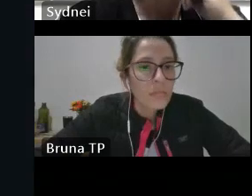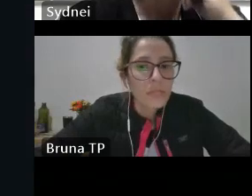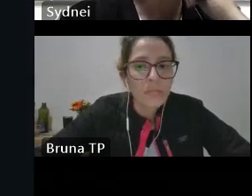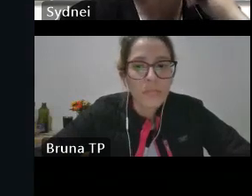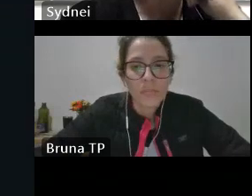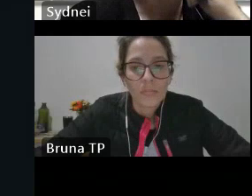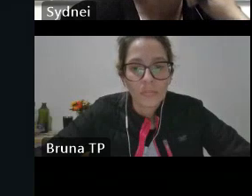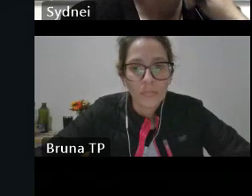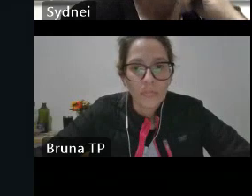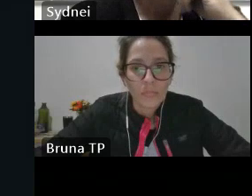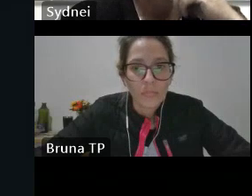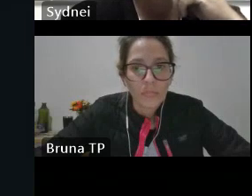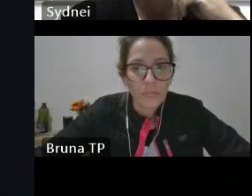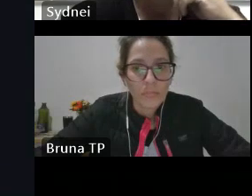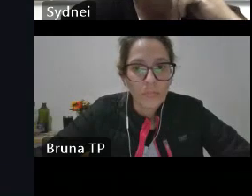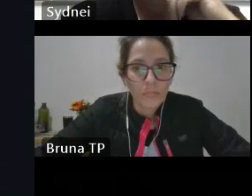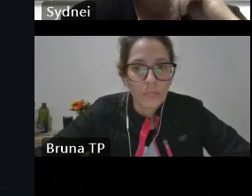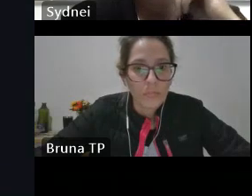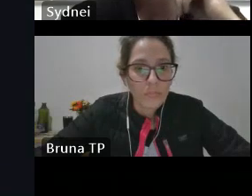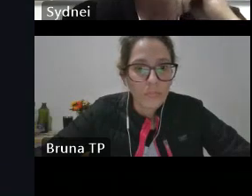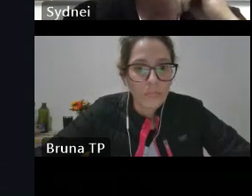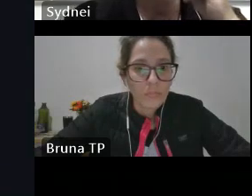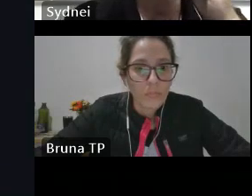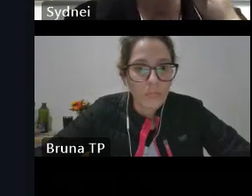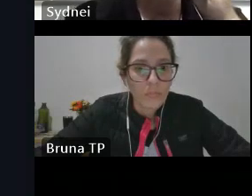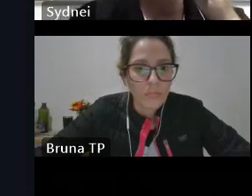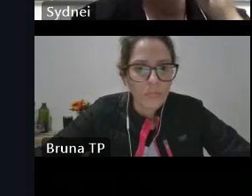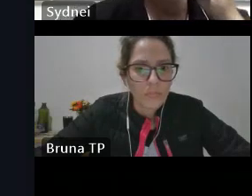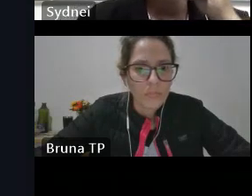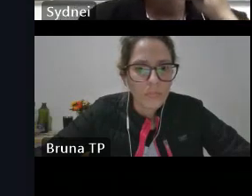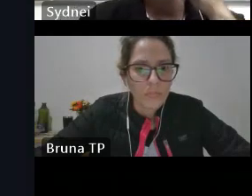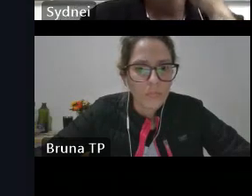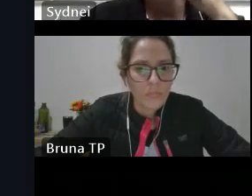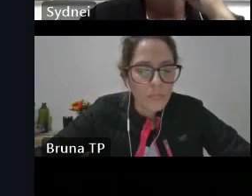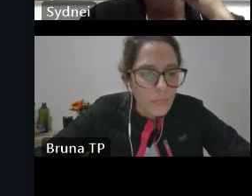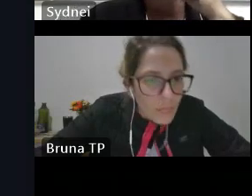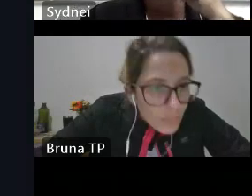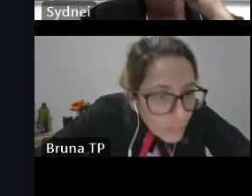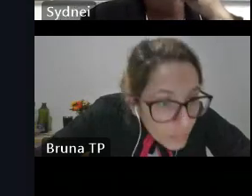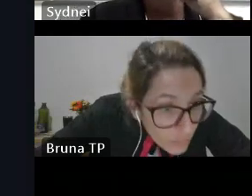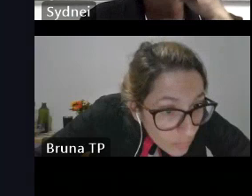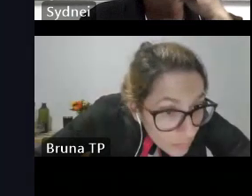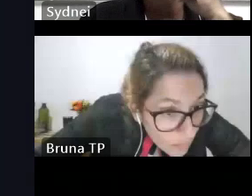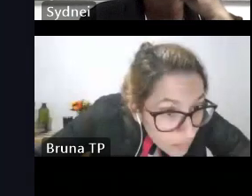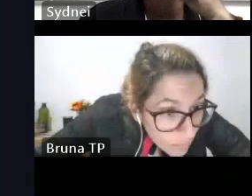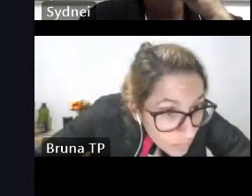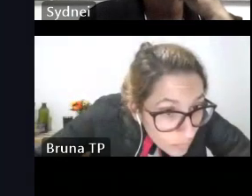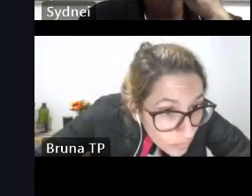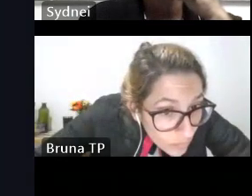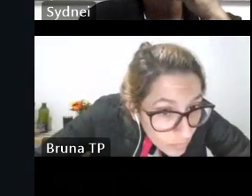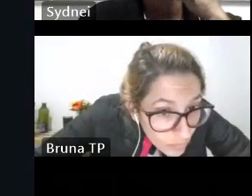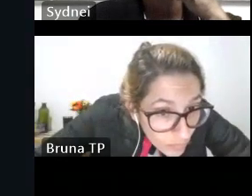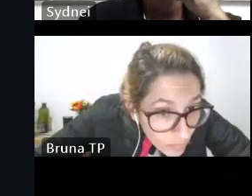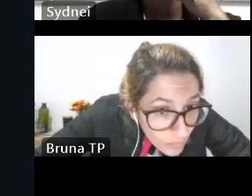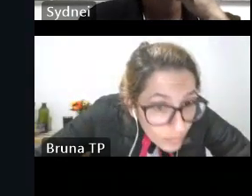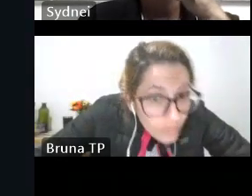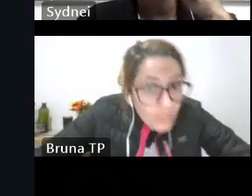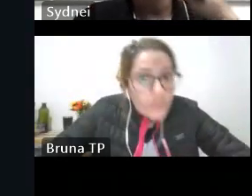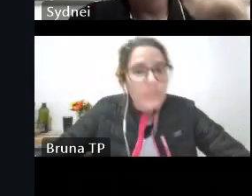fomos. A casa tem 1 ano que eles construíram.